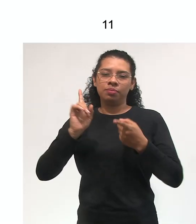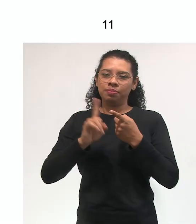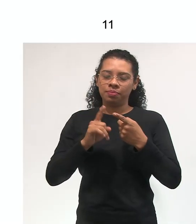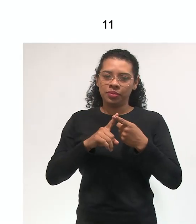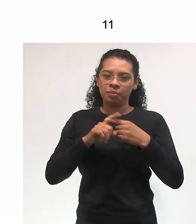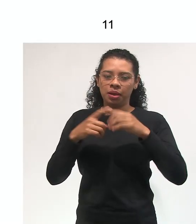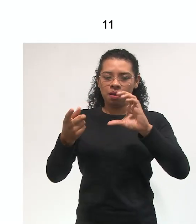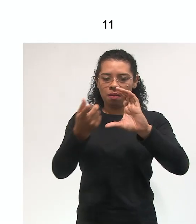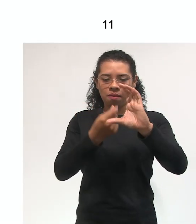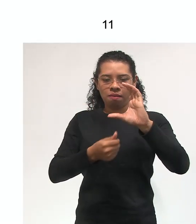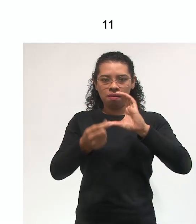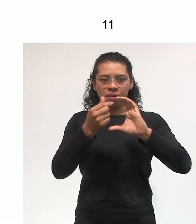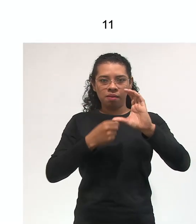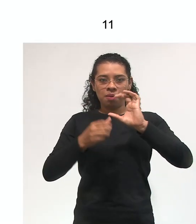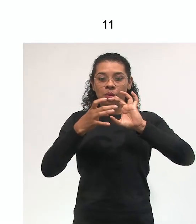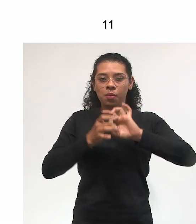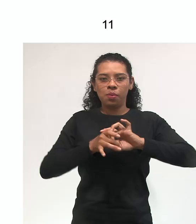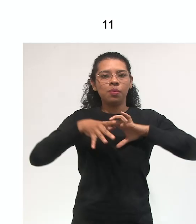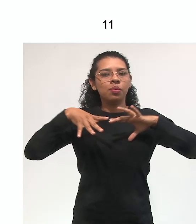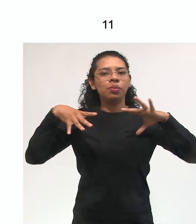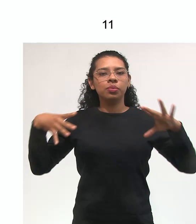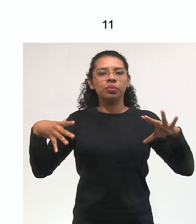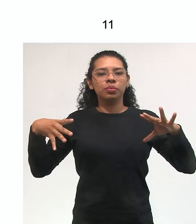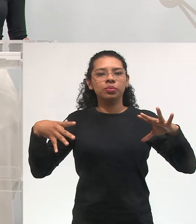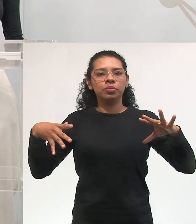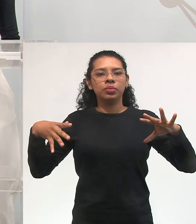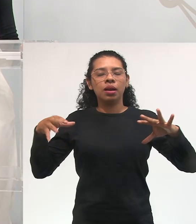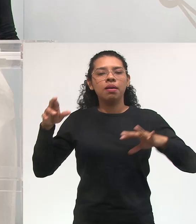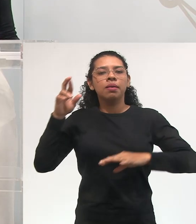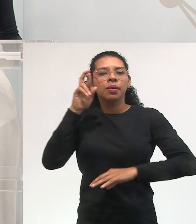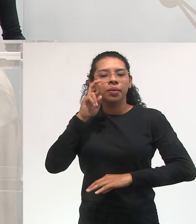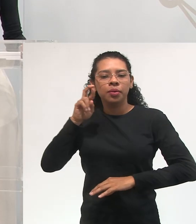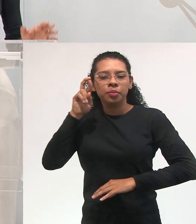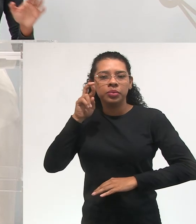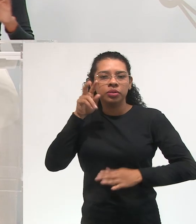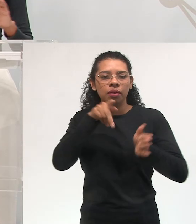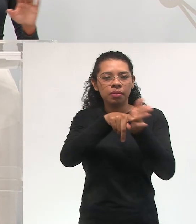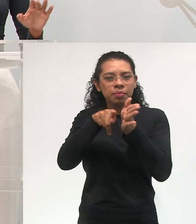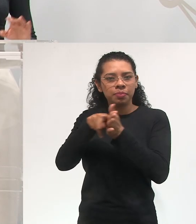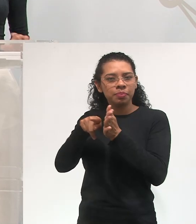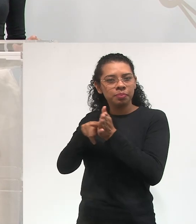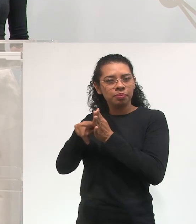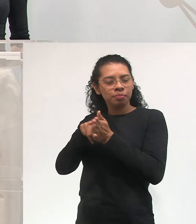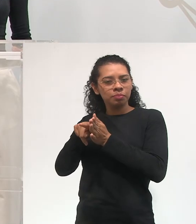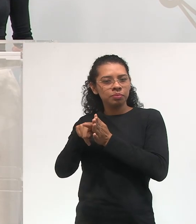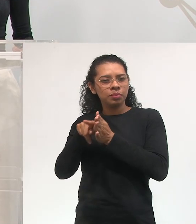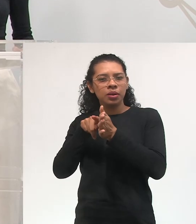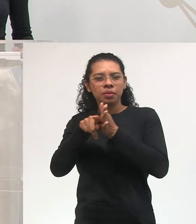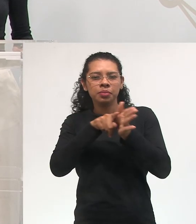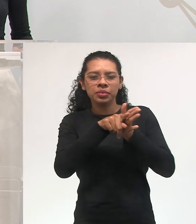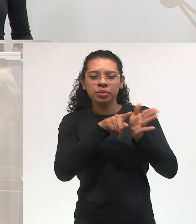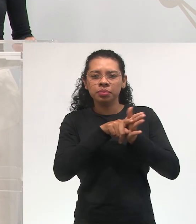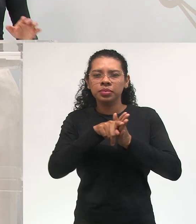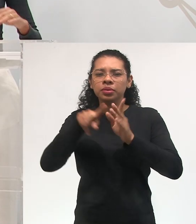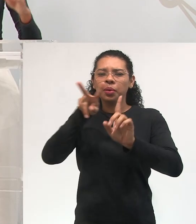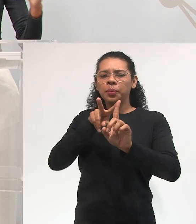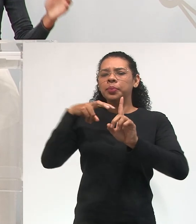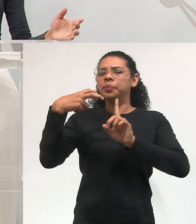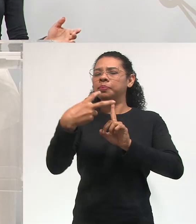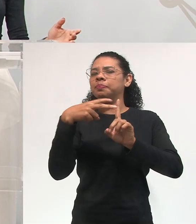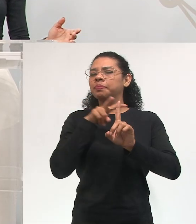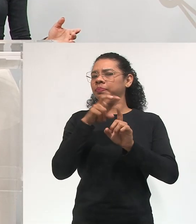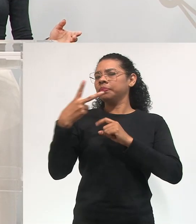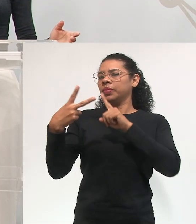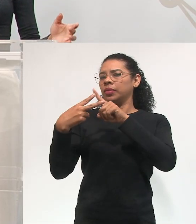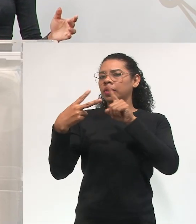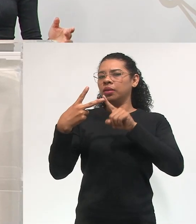capital. Então, veja bem, eles identificaram duas perspectivas de educação.